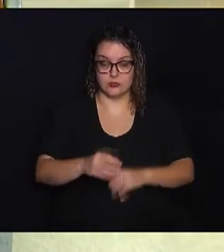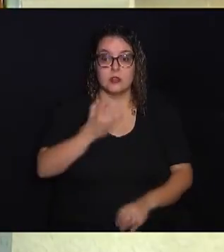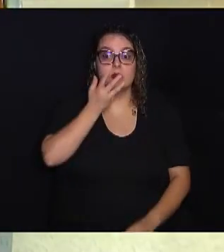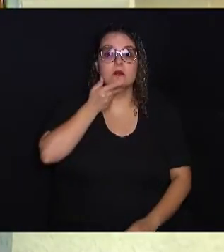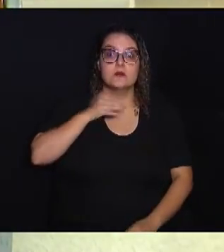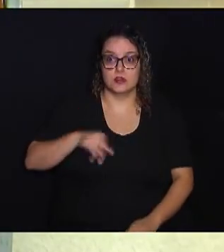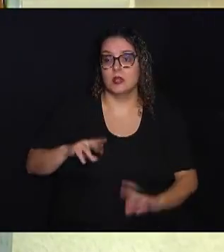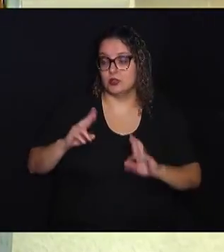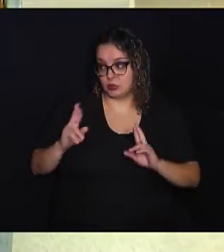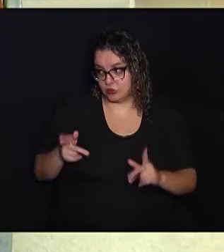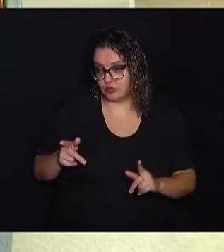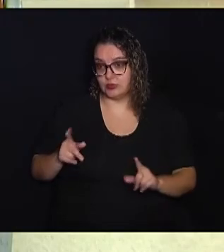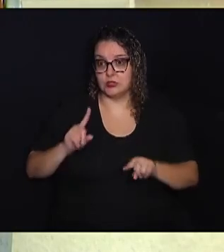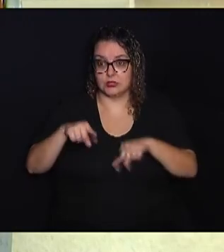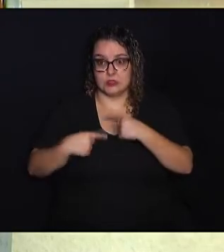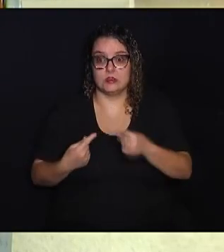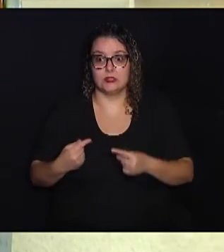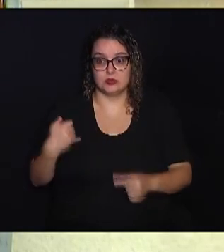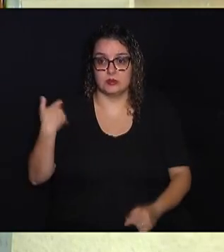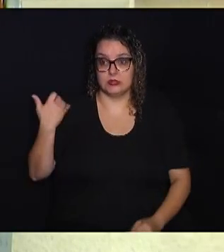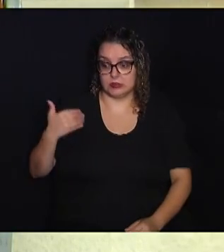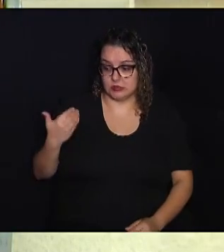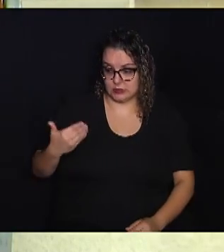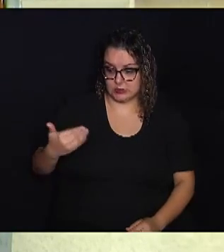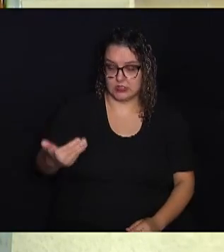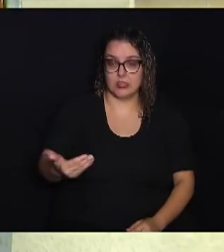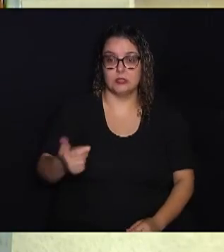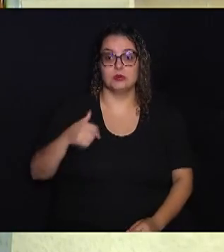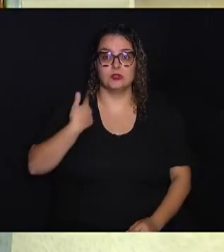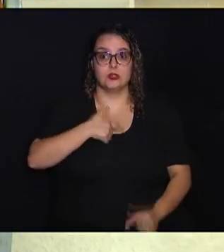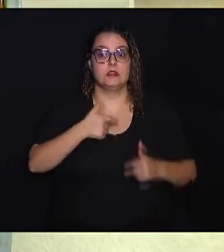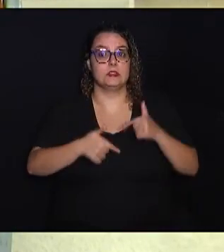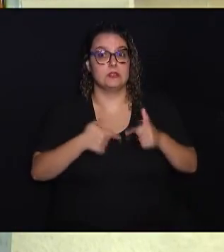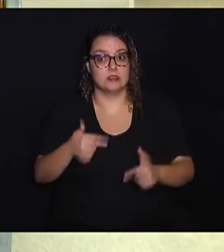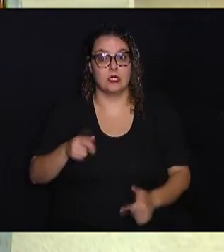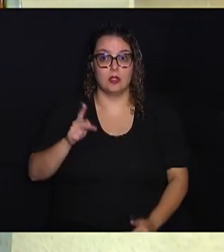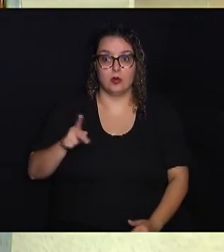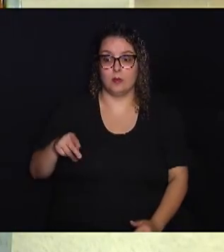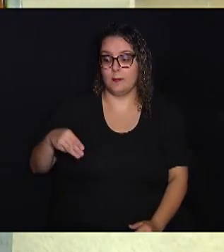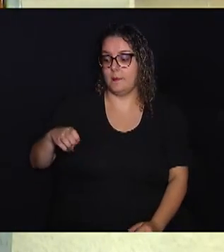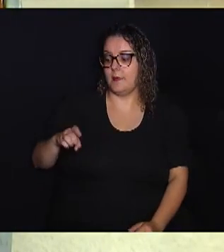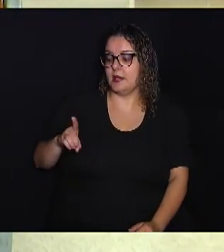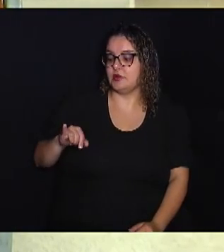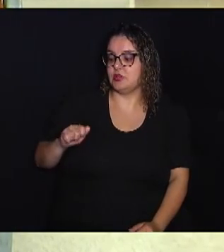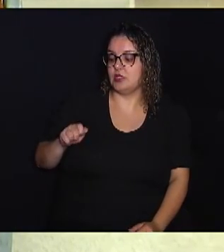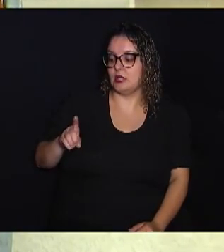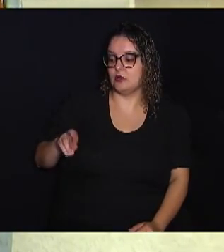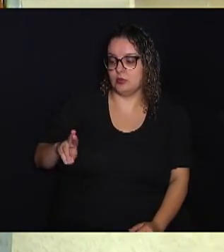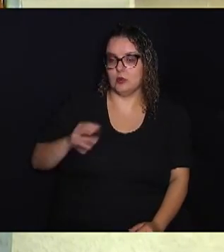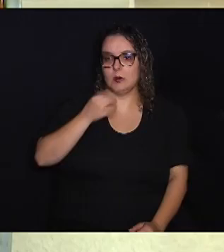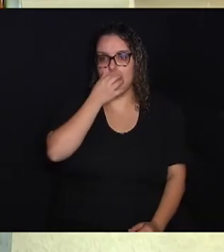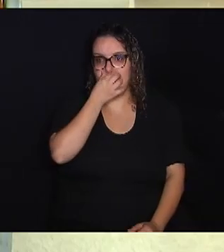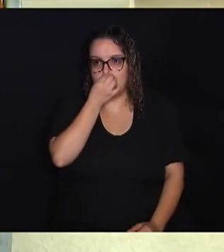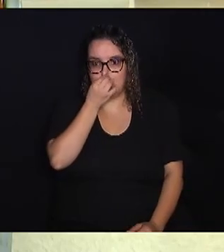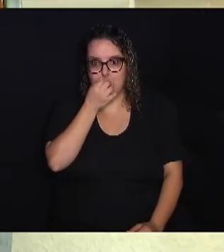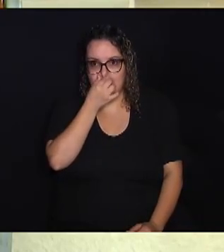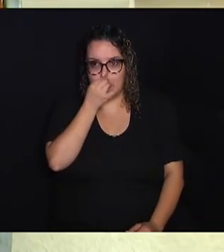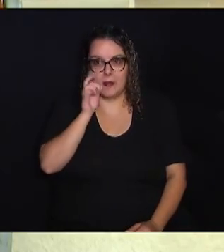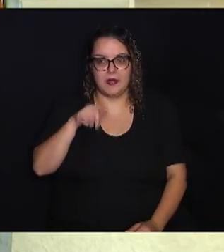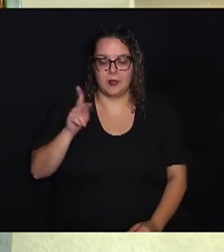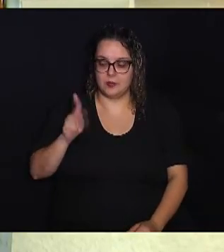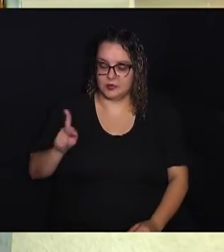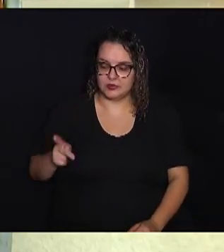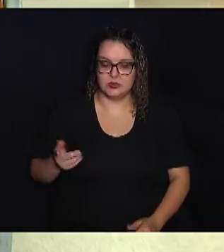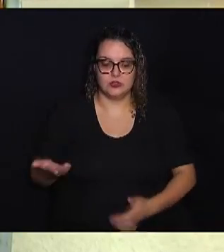diferente das outras fases, né? Aqui nós trabalhamos com um professor mediador. Ele é aquele professor que precisa estar mediando